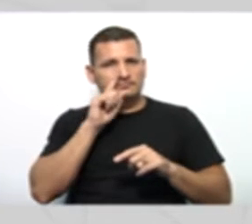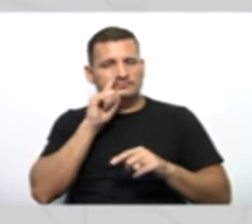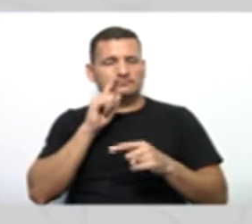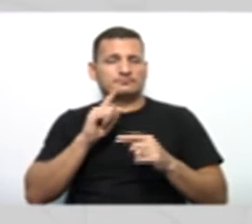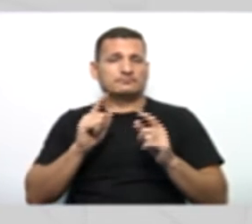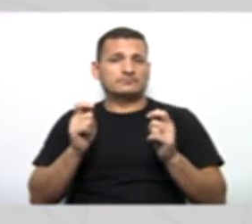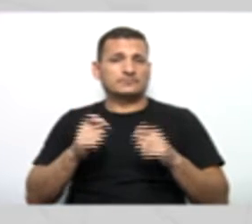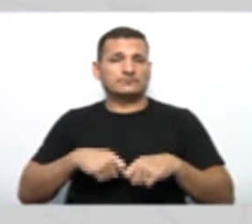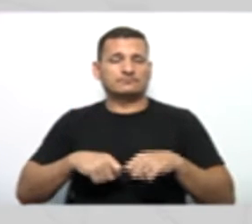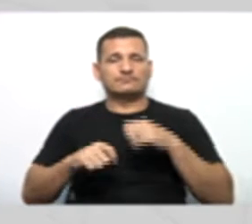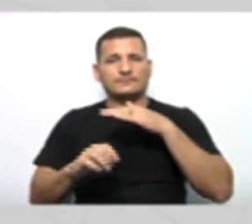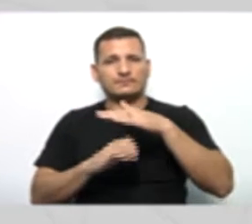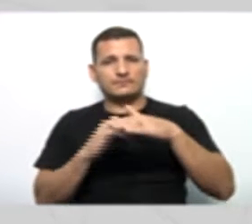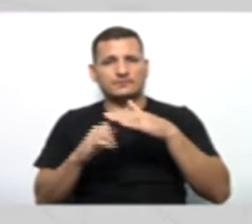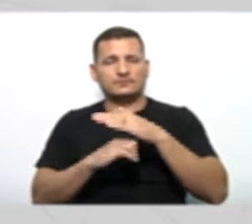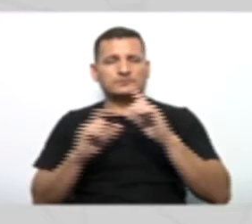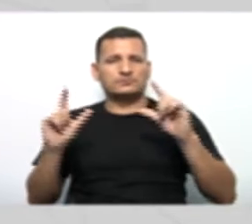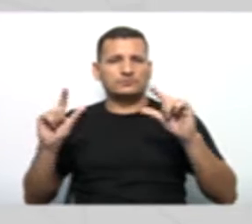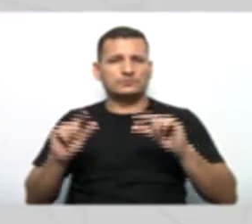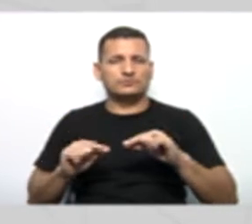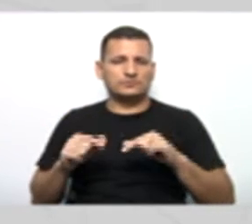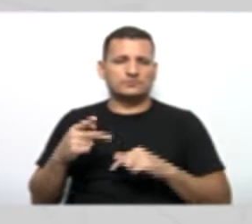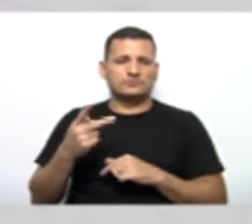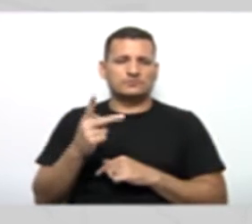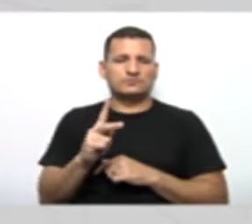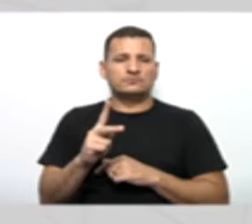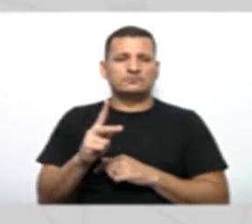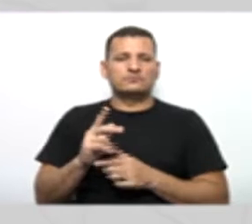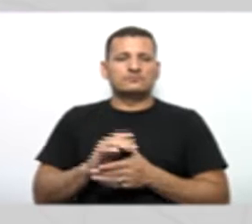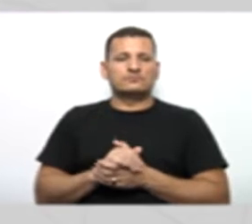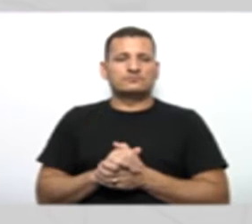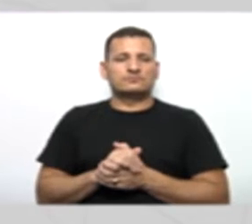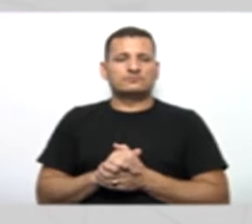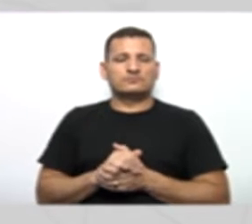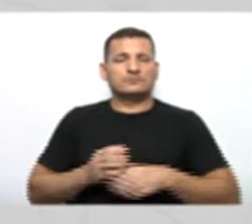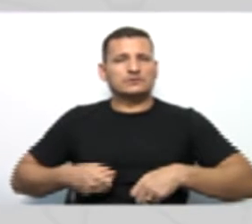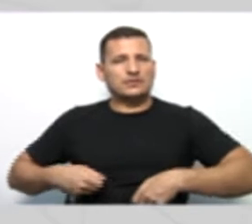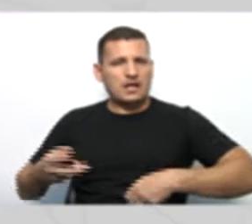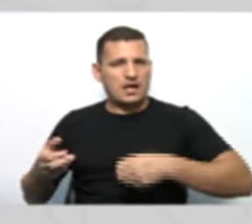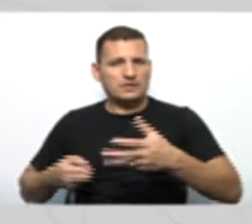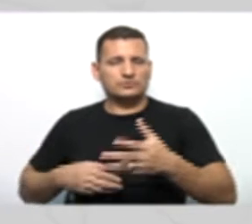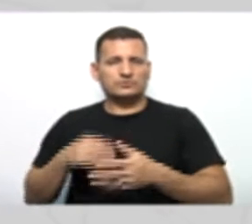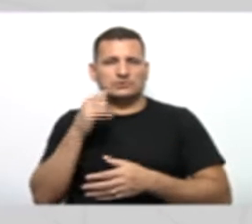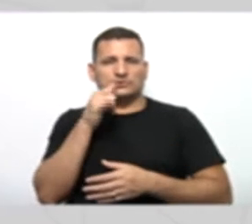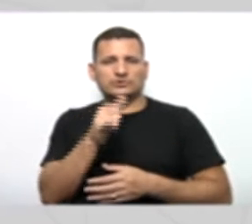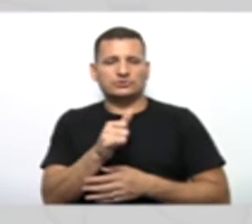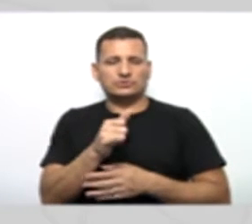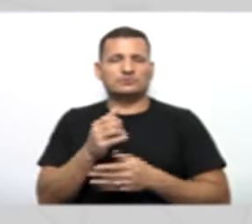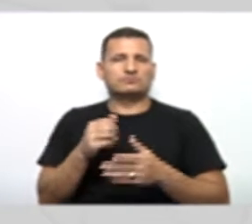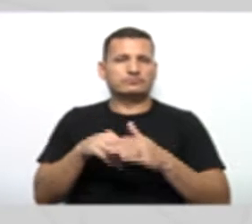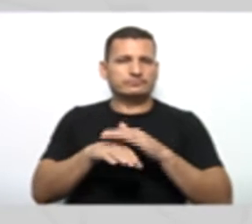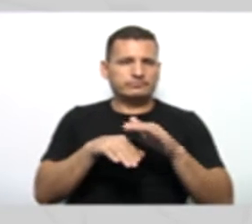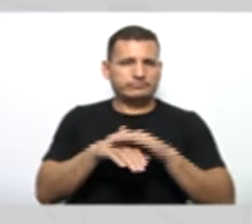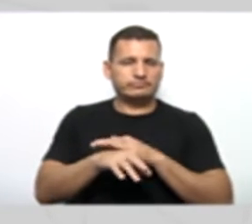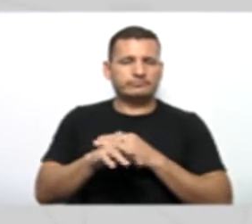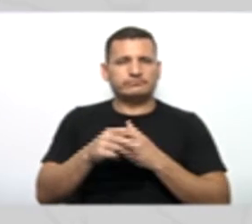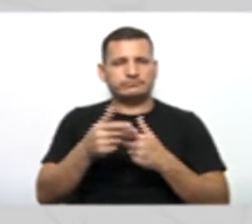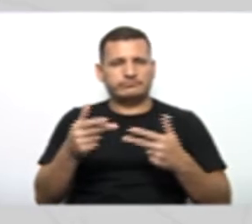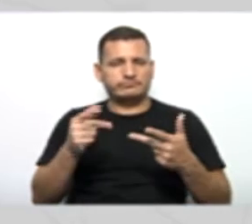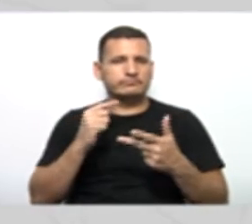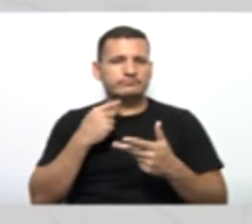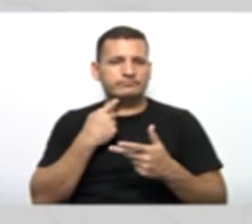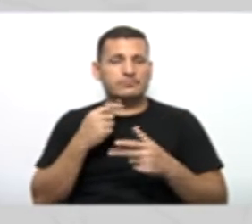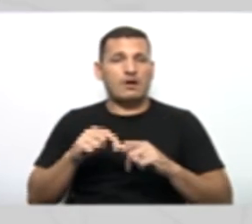empresa reduza seus custos de aquisição de matéria-prima, energia, deposição de resíduos, aumento de